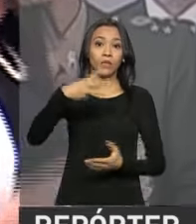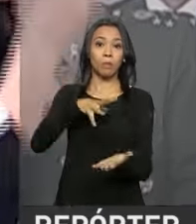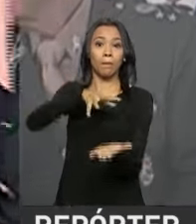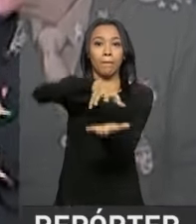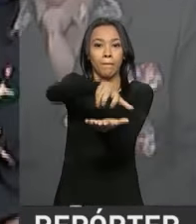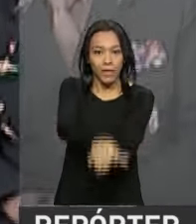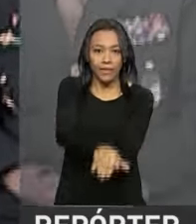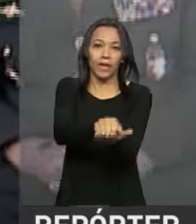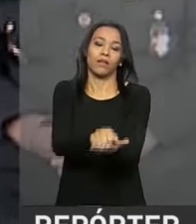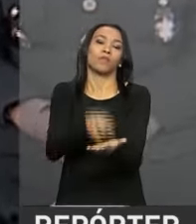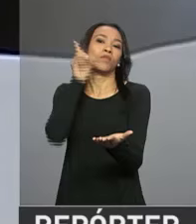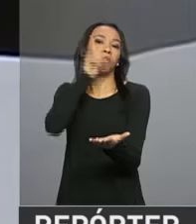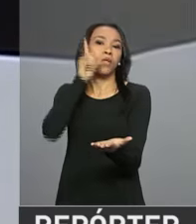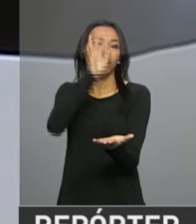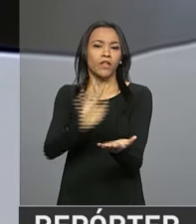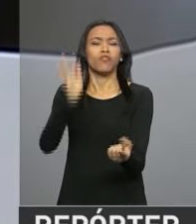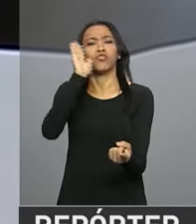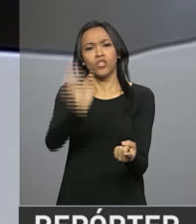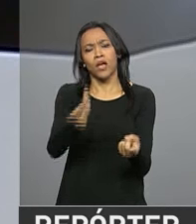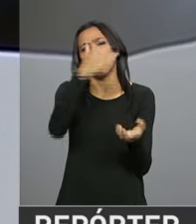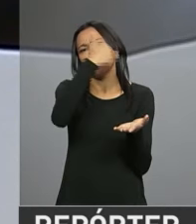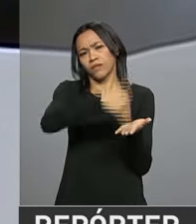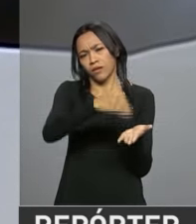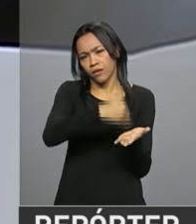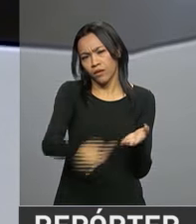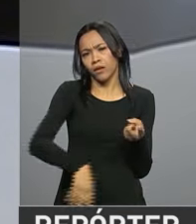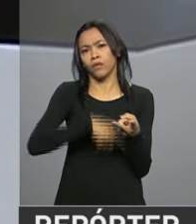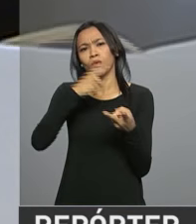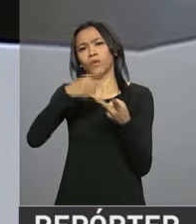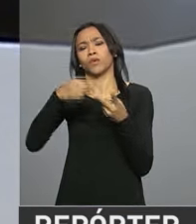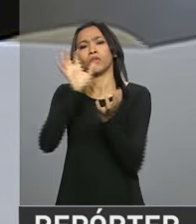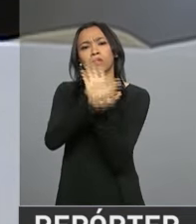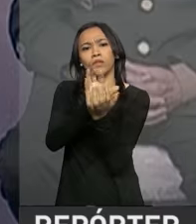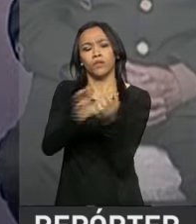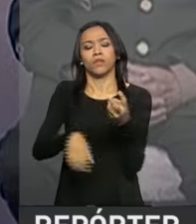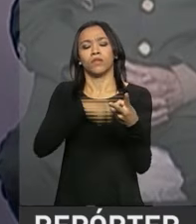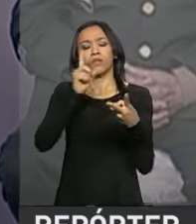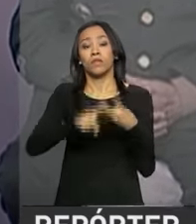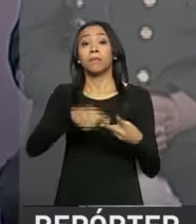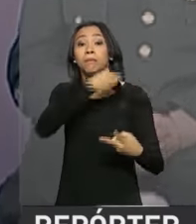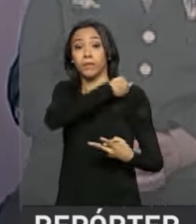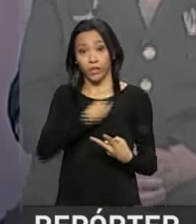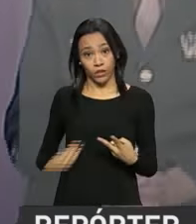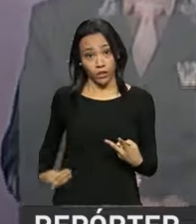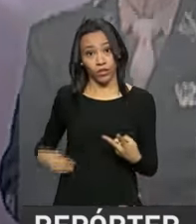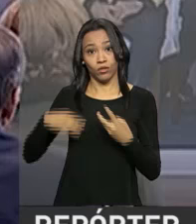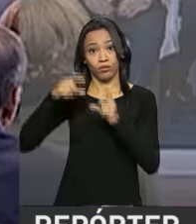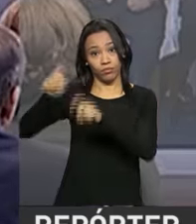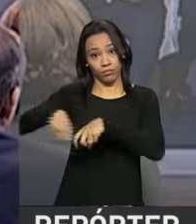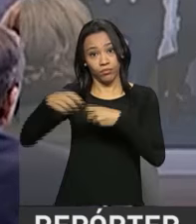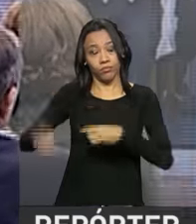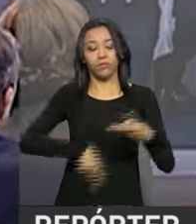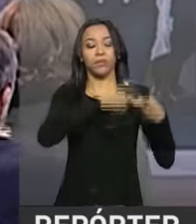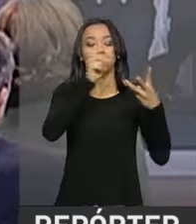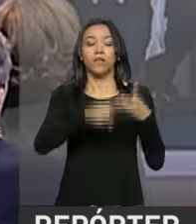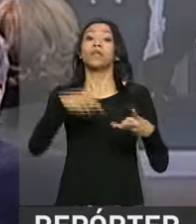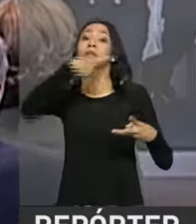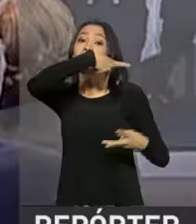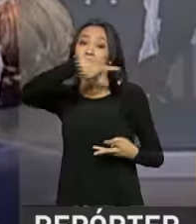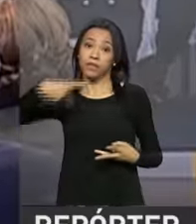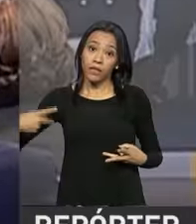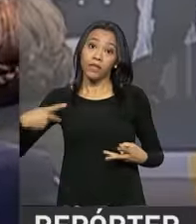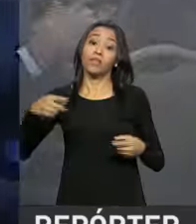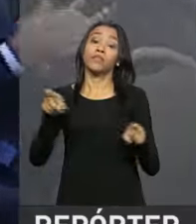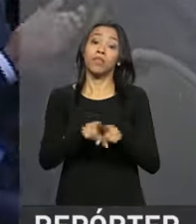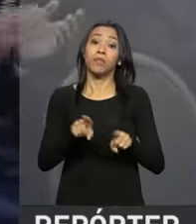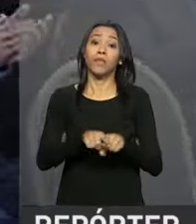federal. Já foi vereador, secretário de Planejamento do governo de Pernambuco, ministro do Desenvolvimento Agrário e presidente do INCRA, do IBAMA